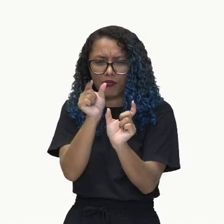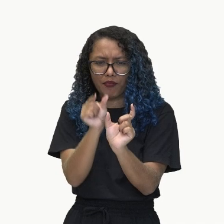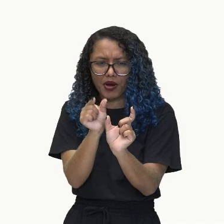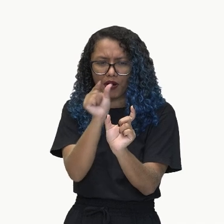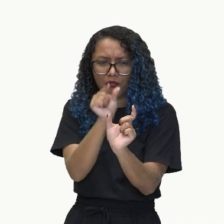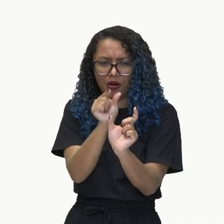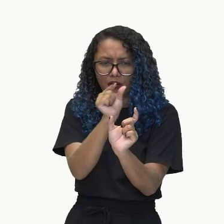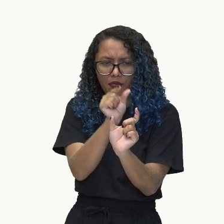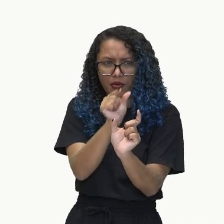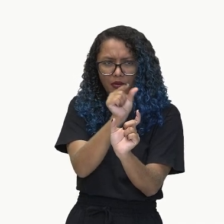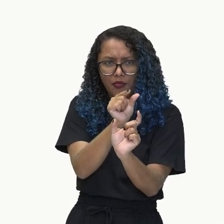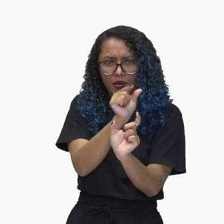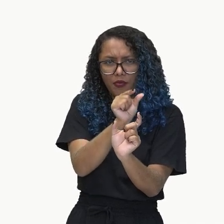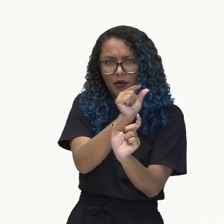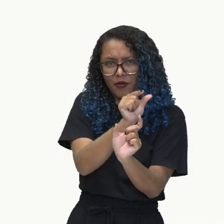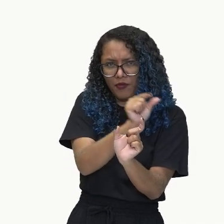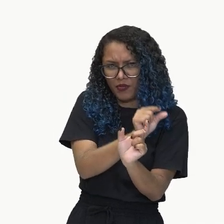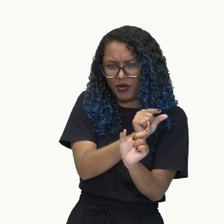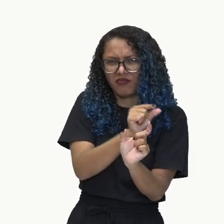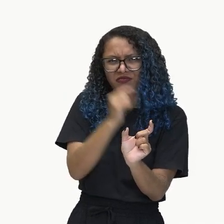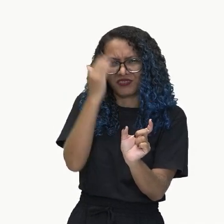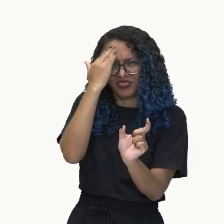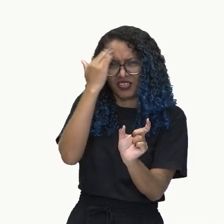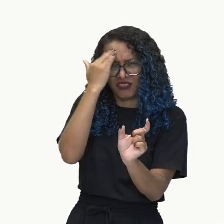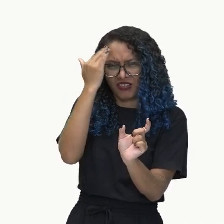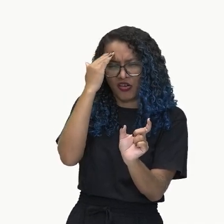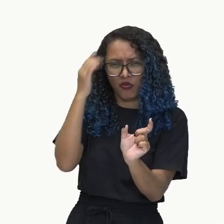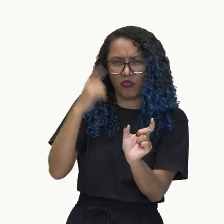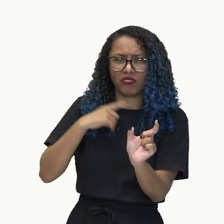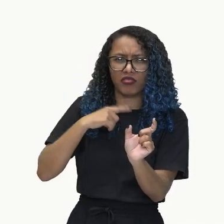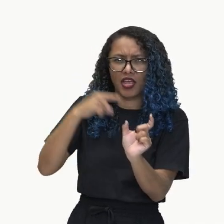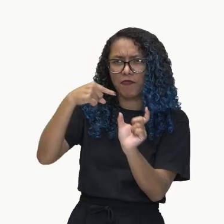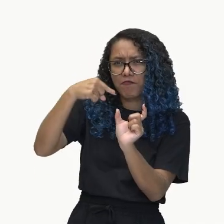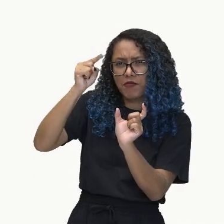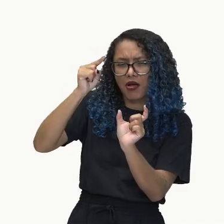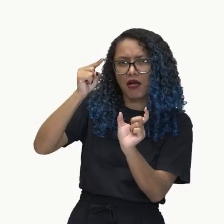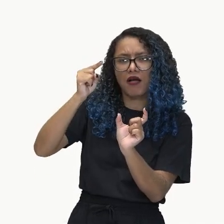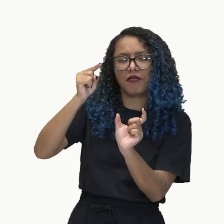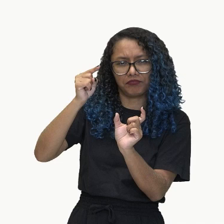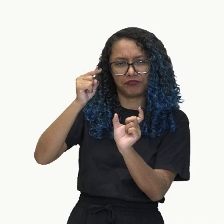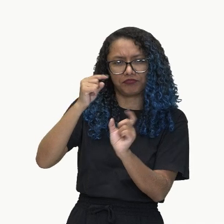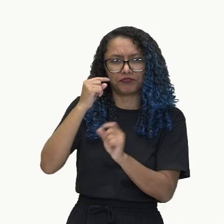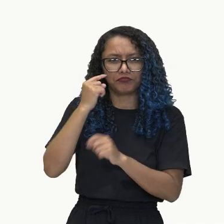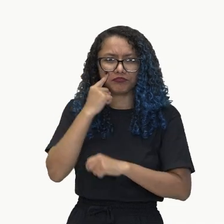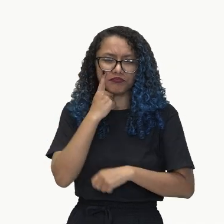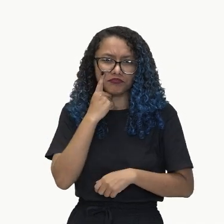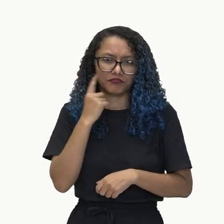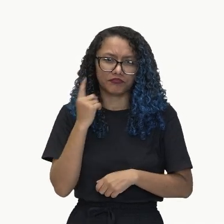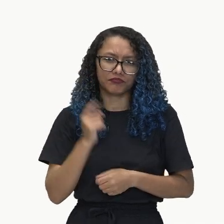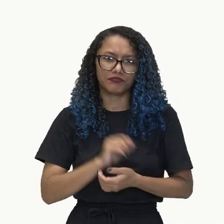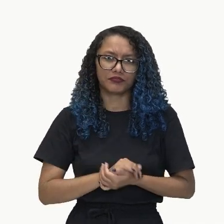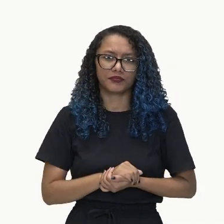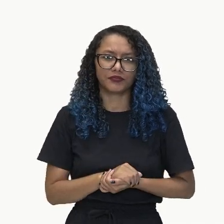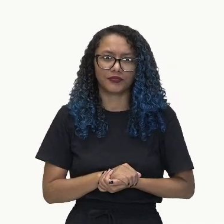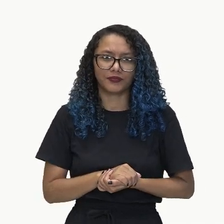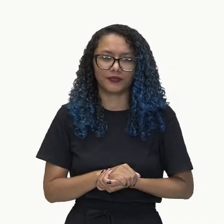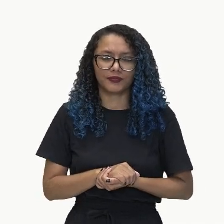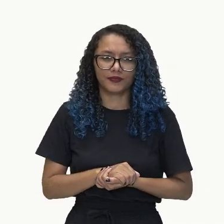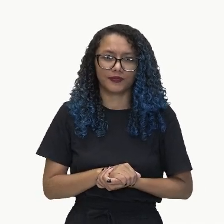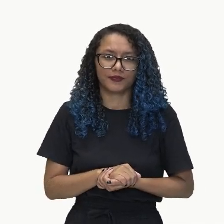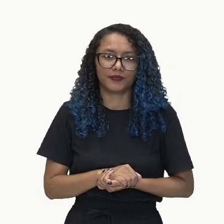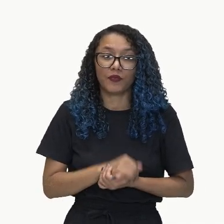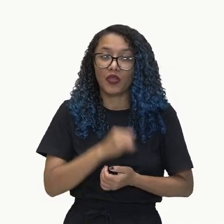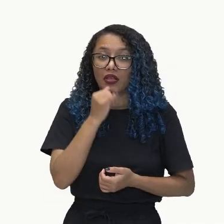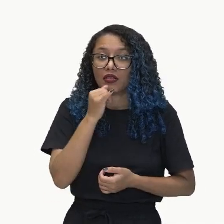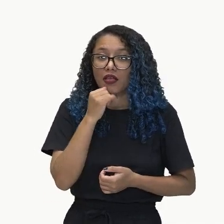penúltima PR anti penúltima pra anterior a anti penúltima Como é o caso de bendela Ok